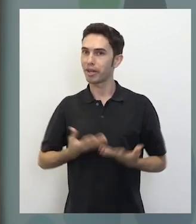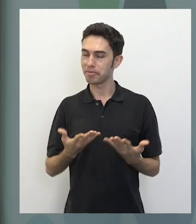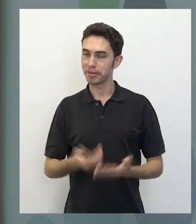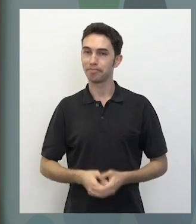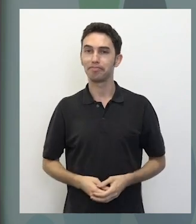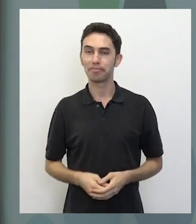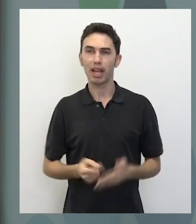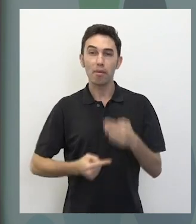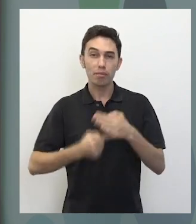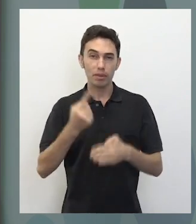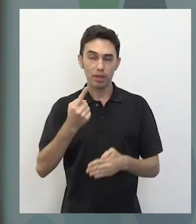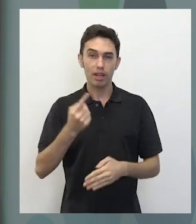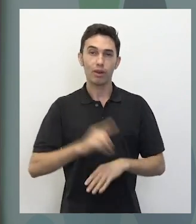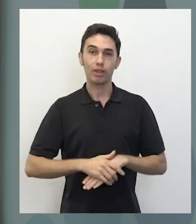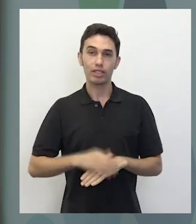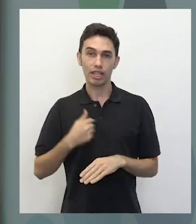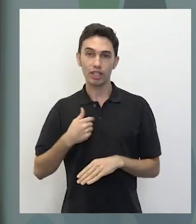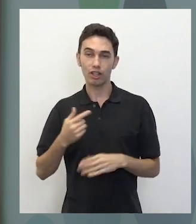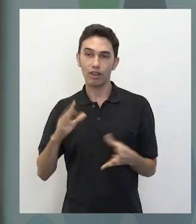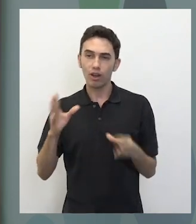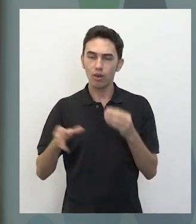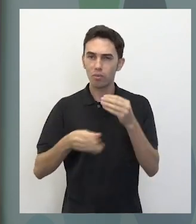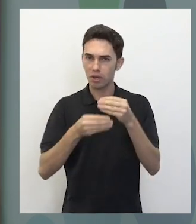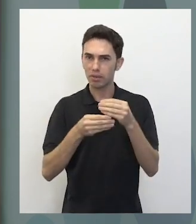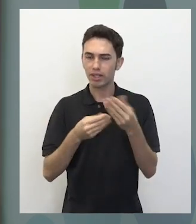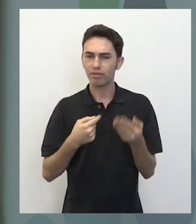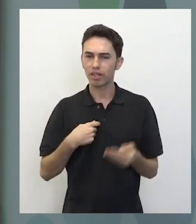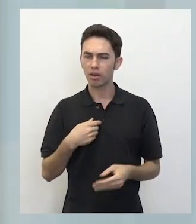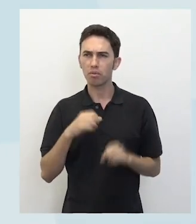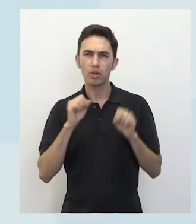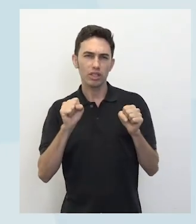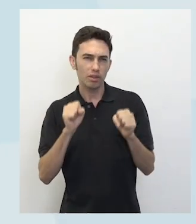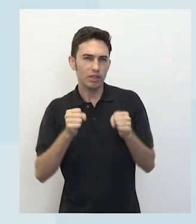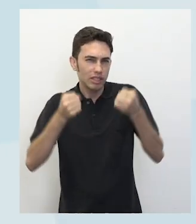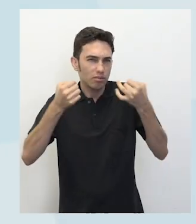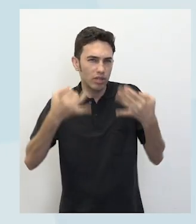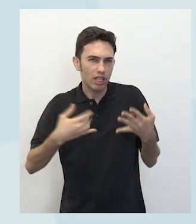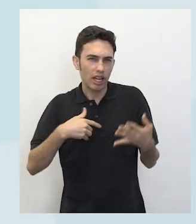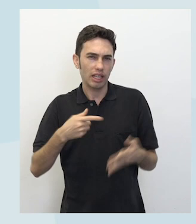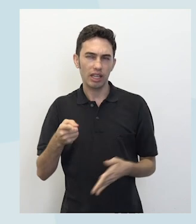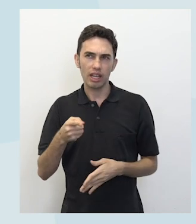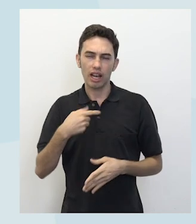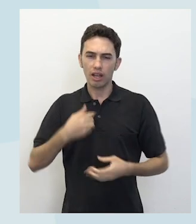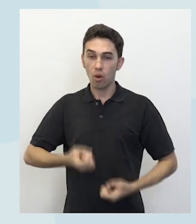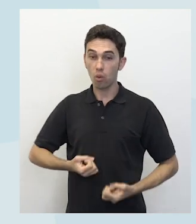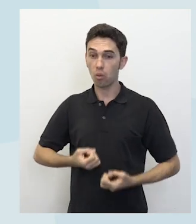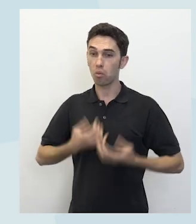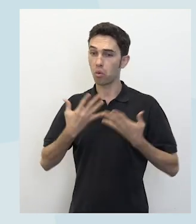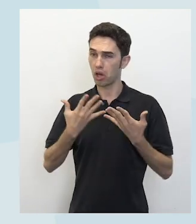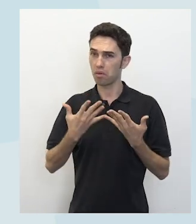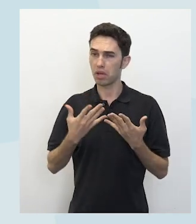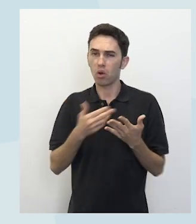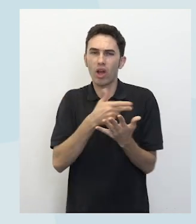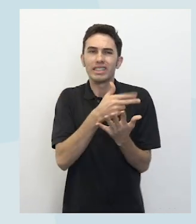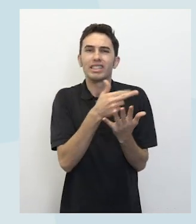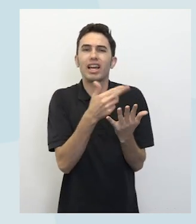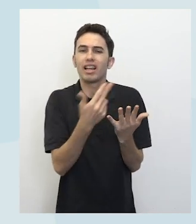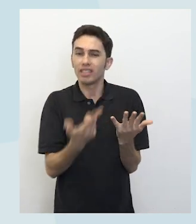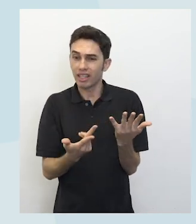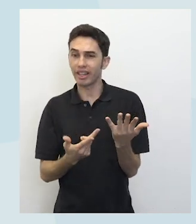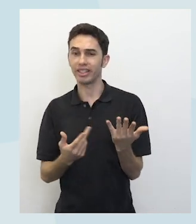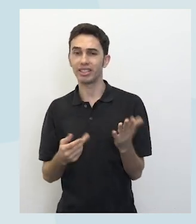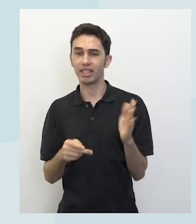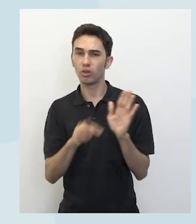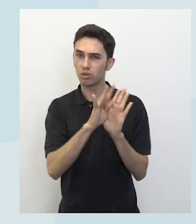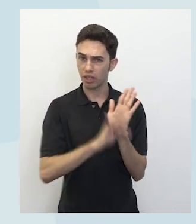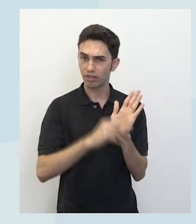eu vou perguntar, a gente vai comentando aqui, podemos dizer que estamos diante de um poema? Quais as características do